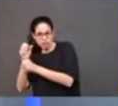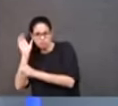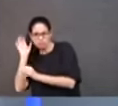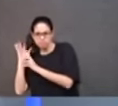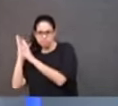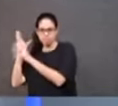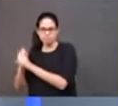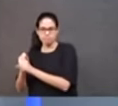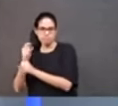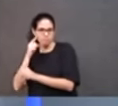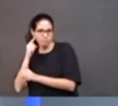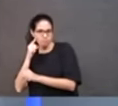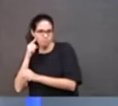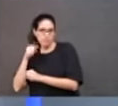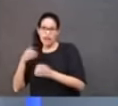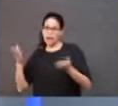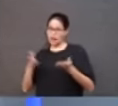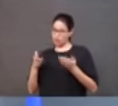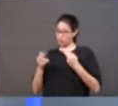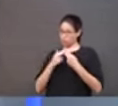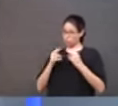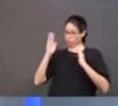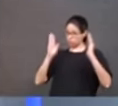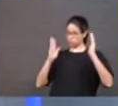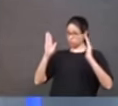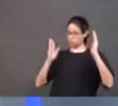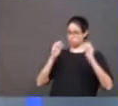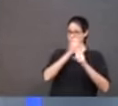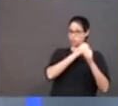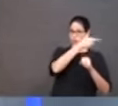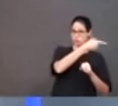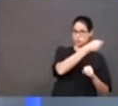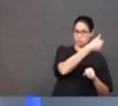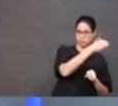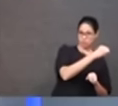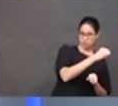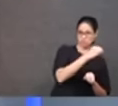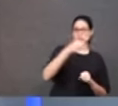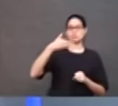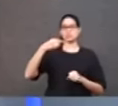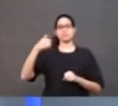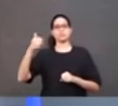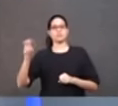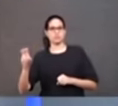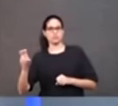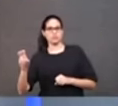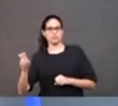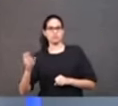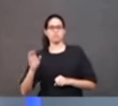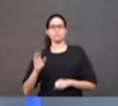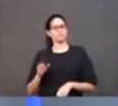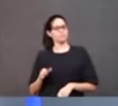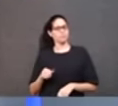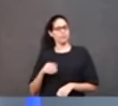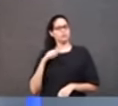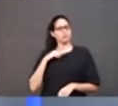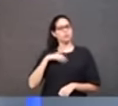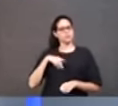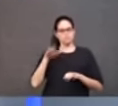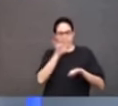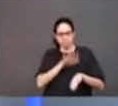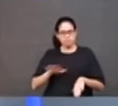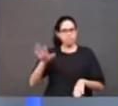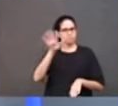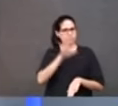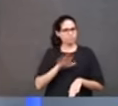de 2010 a 2015. Isso significa que nós estamos em um interstício de 7 anos. Isso porque, de acordo com o próprio Regime Geral,